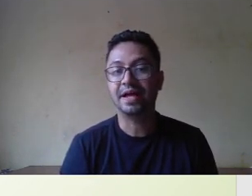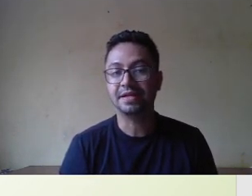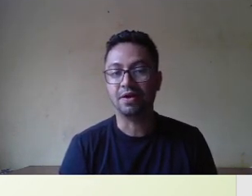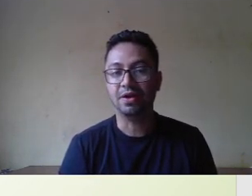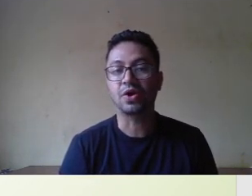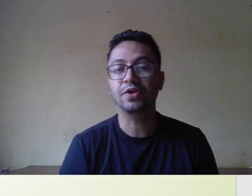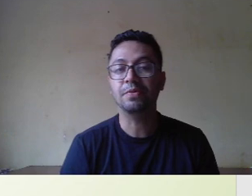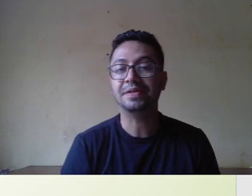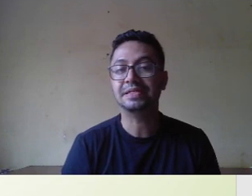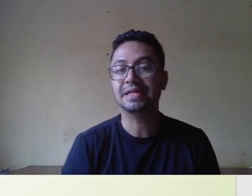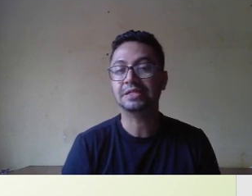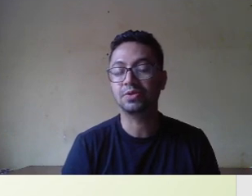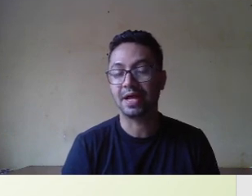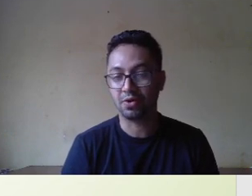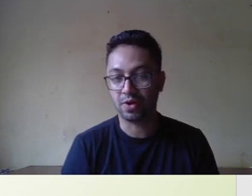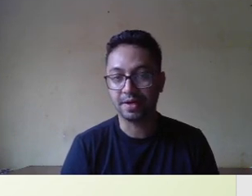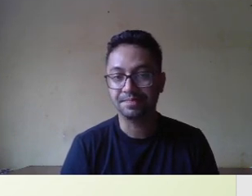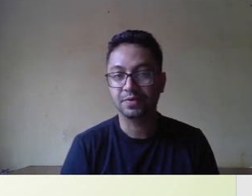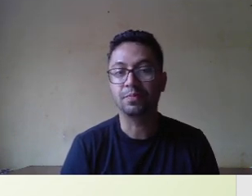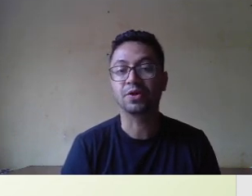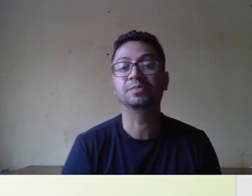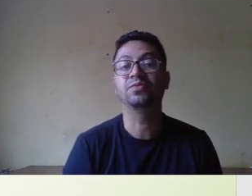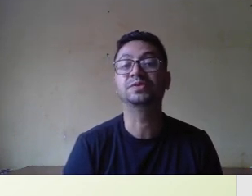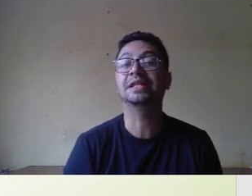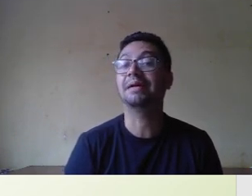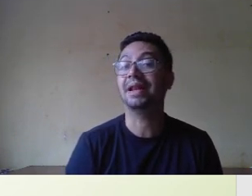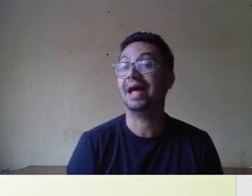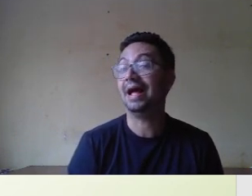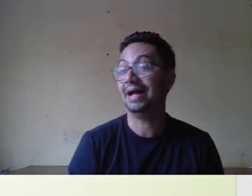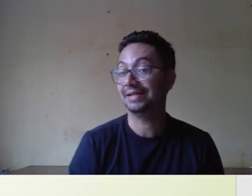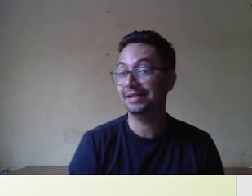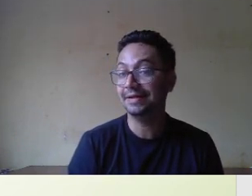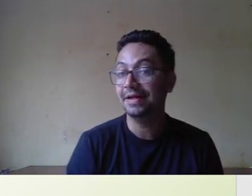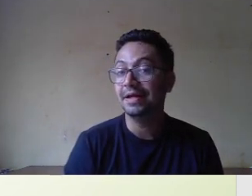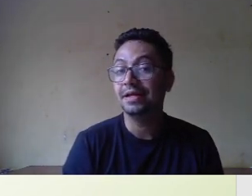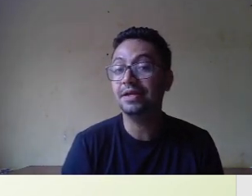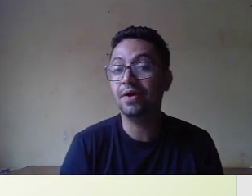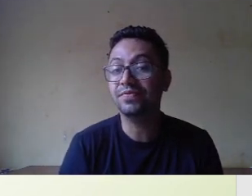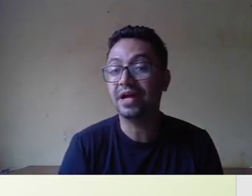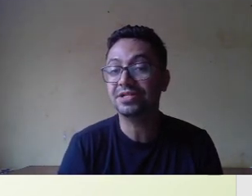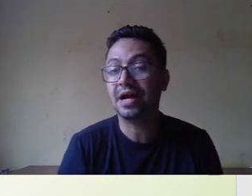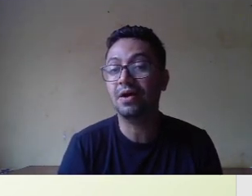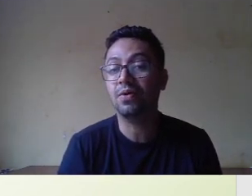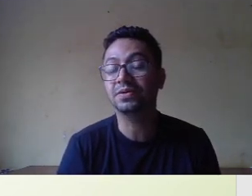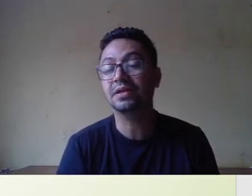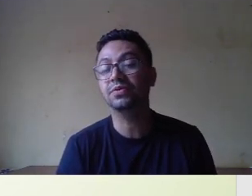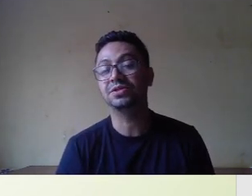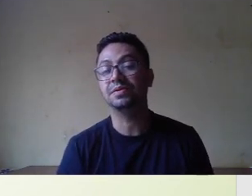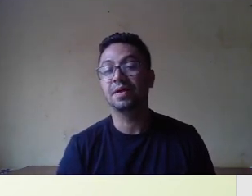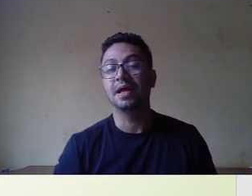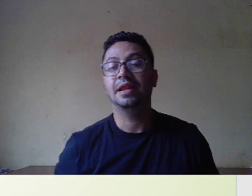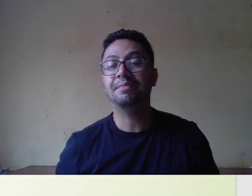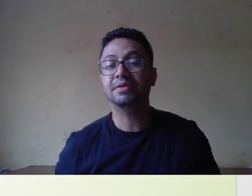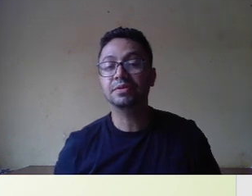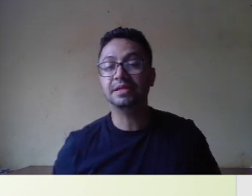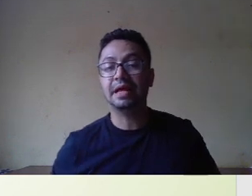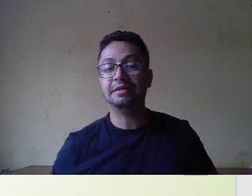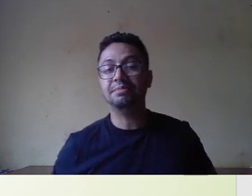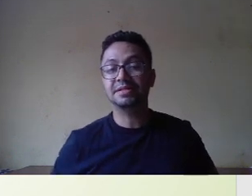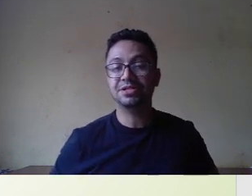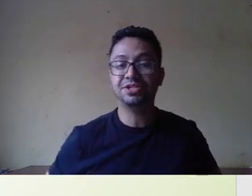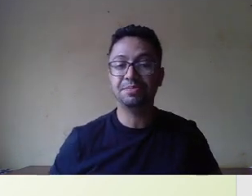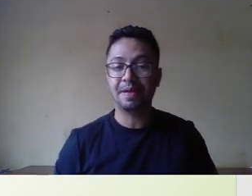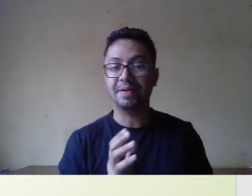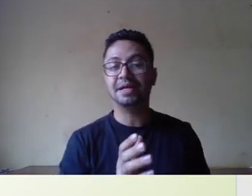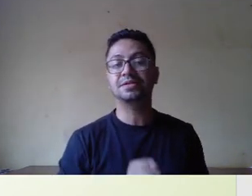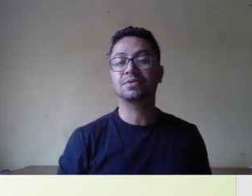que ficaria. Olha só, eu precisar estudar agora, o próximo você trabalhar aqui, e eu viajar ontem à noite. Lembrando que na